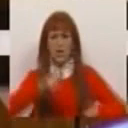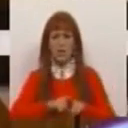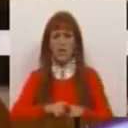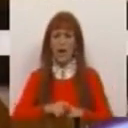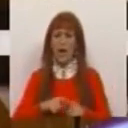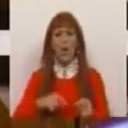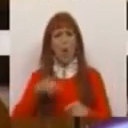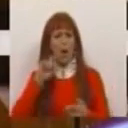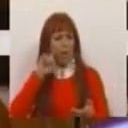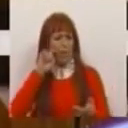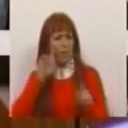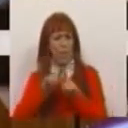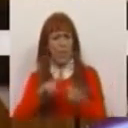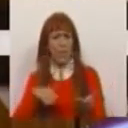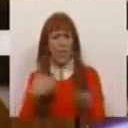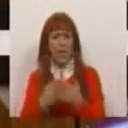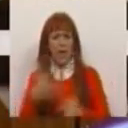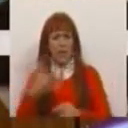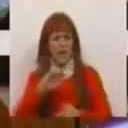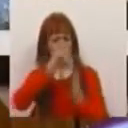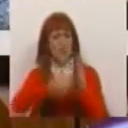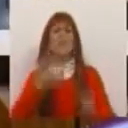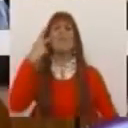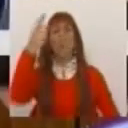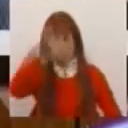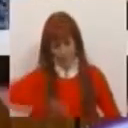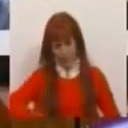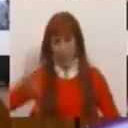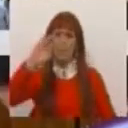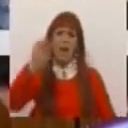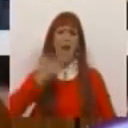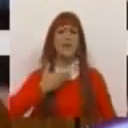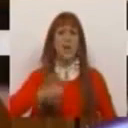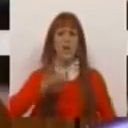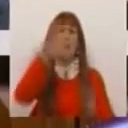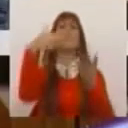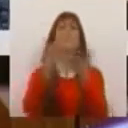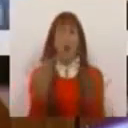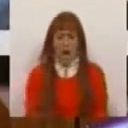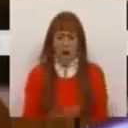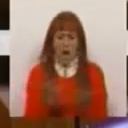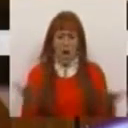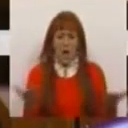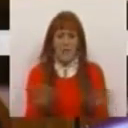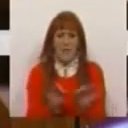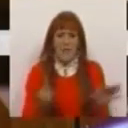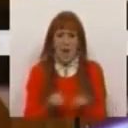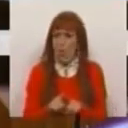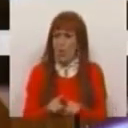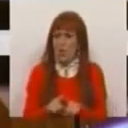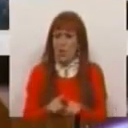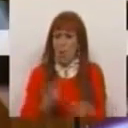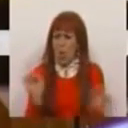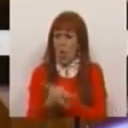em assegurar um direito constitucional. E vejam só, o PSD propõe agora exatamente aquilo que